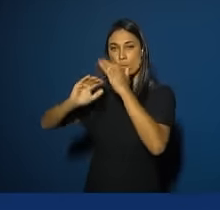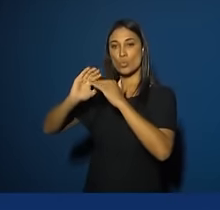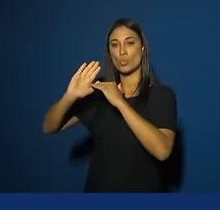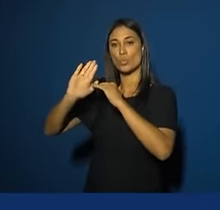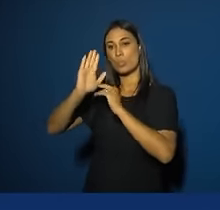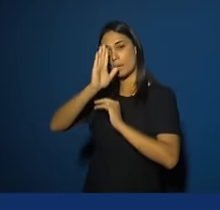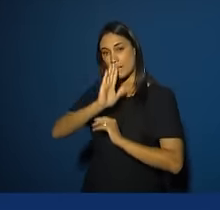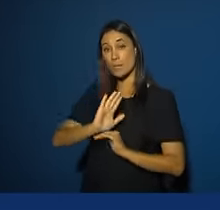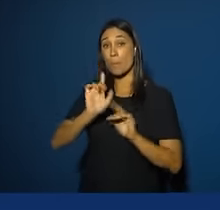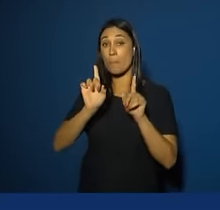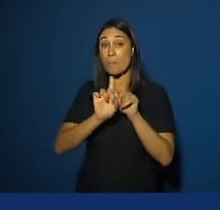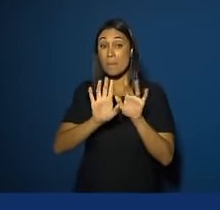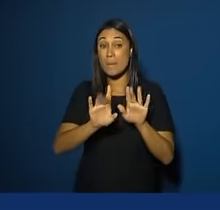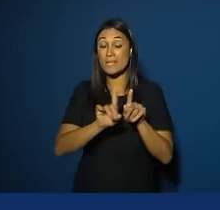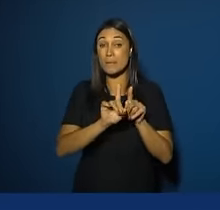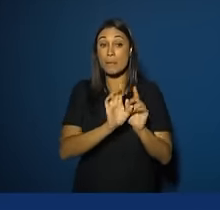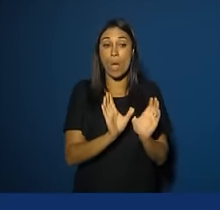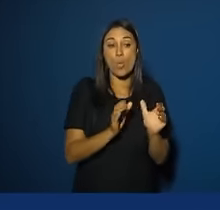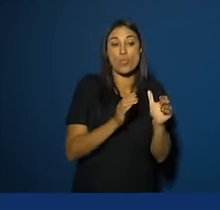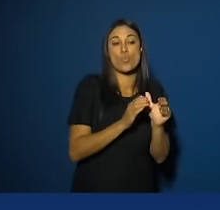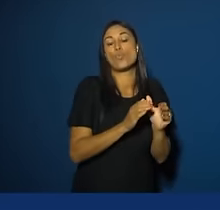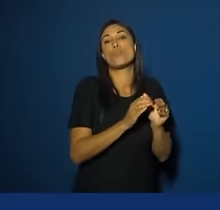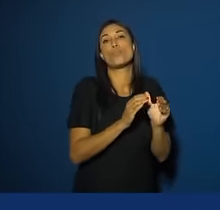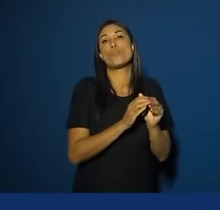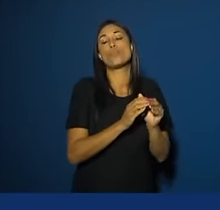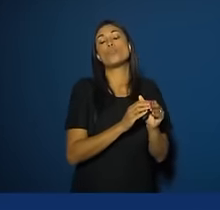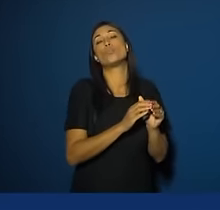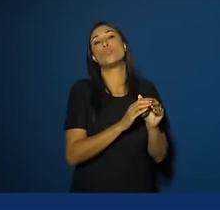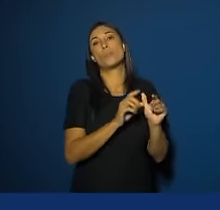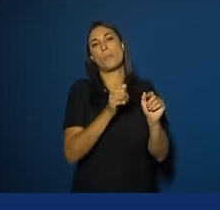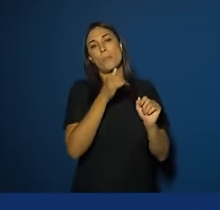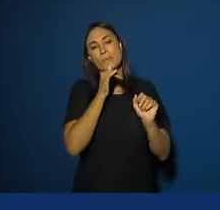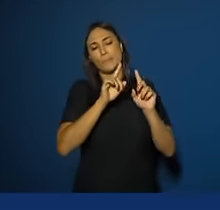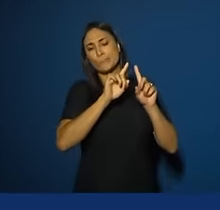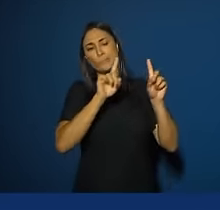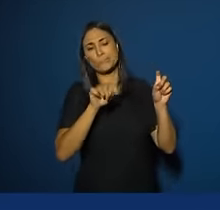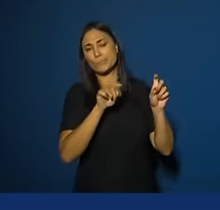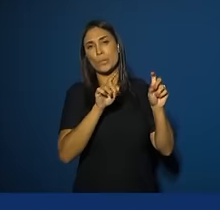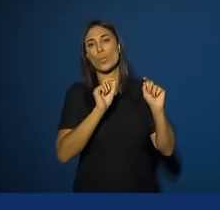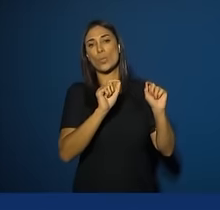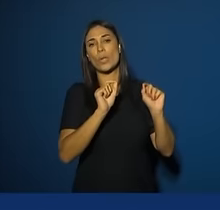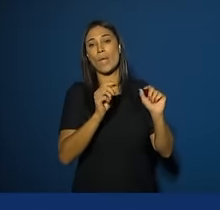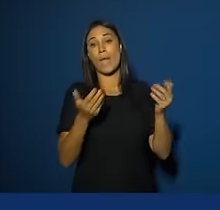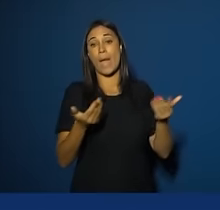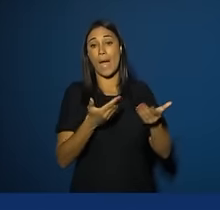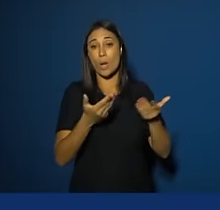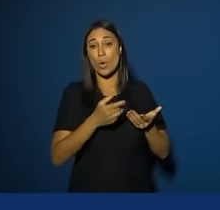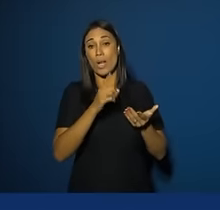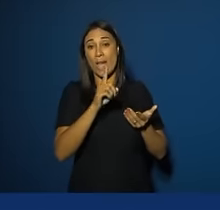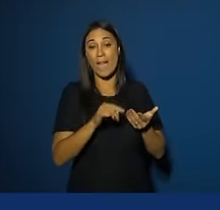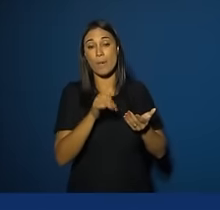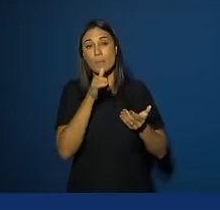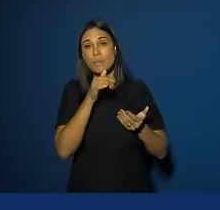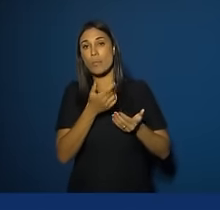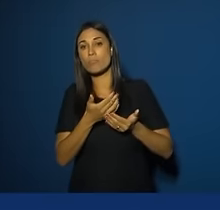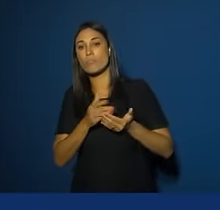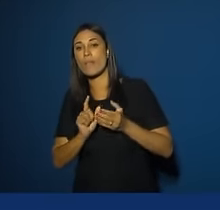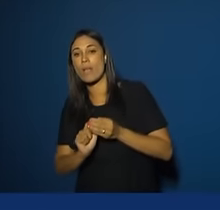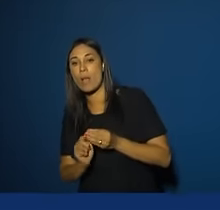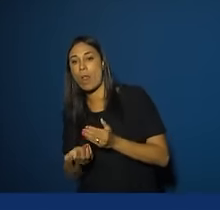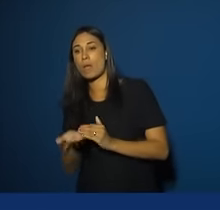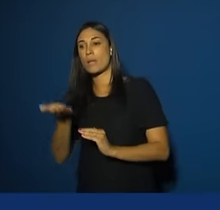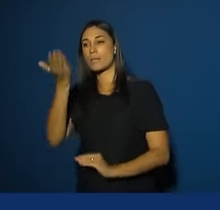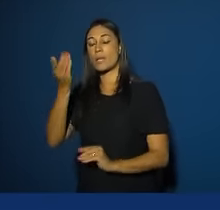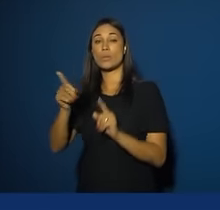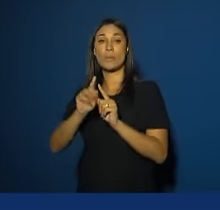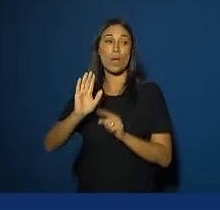classe de ativos emergentes do qual o Brasil faz parte. Né? Aliás, um parênteses, está se desenvolvendo uma classe de mercados emergentes, agora são emergentes ex-China, que vem crescendo bastante e